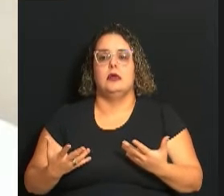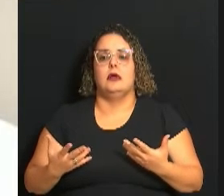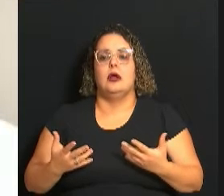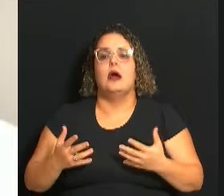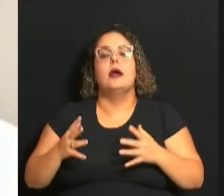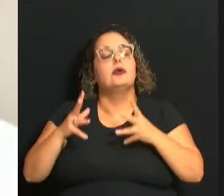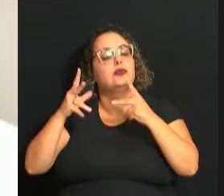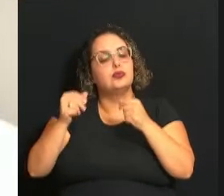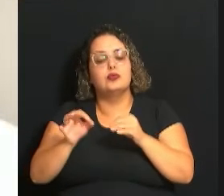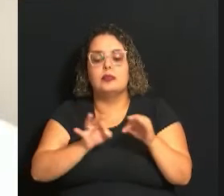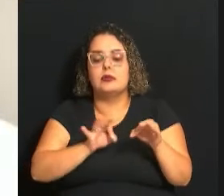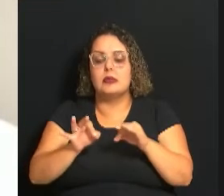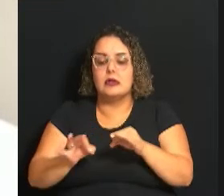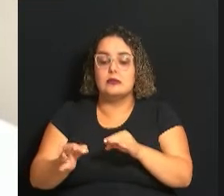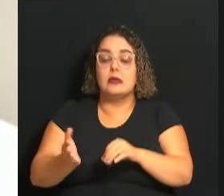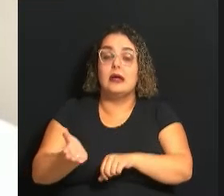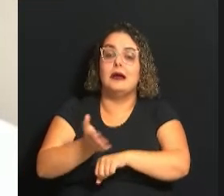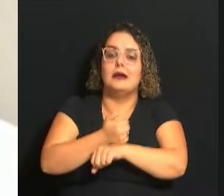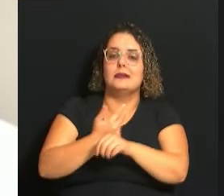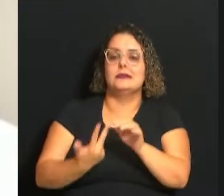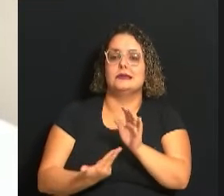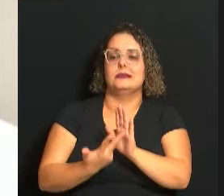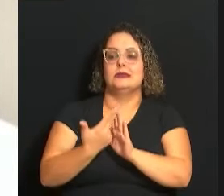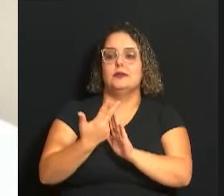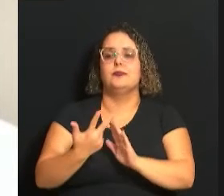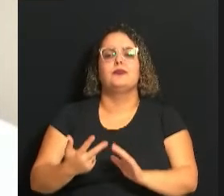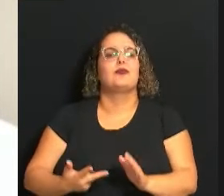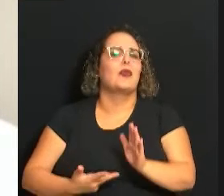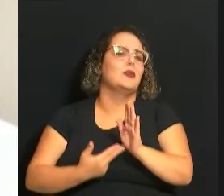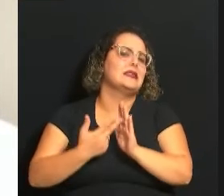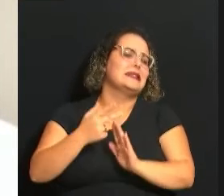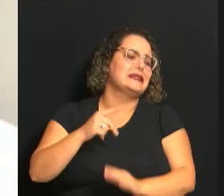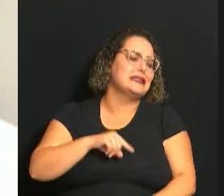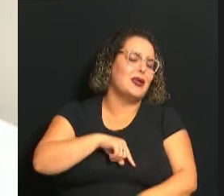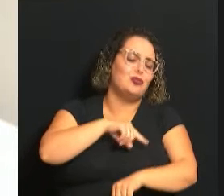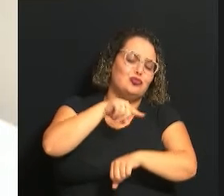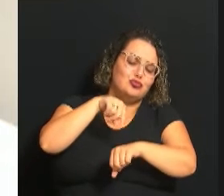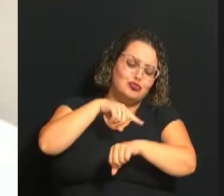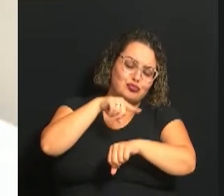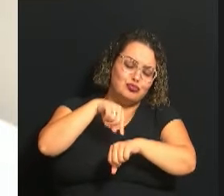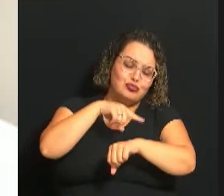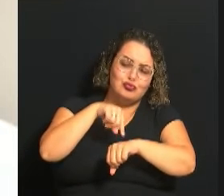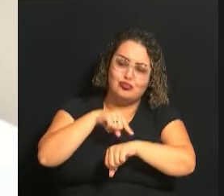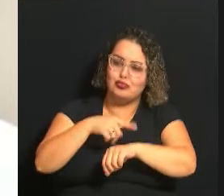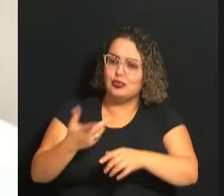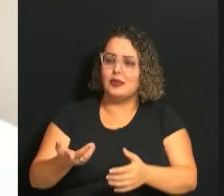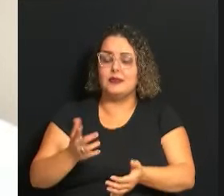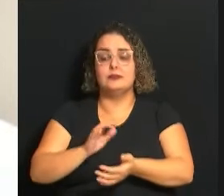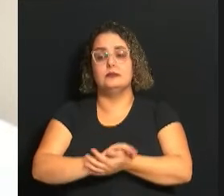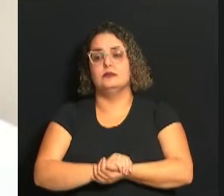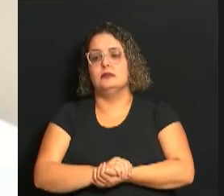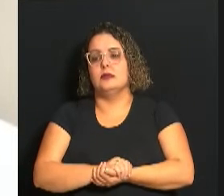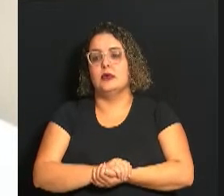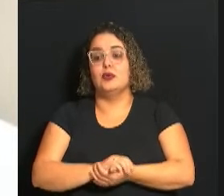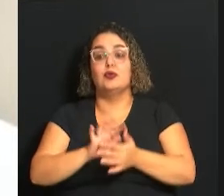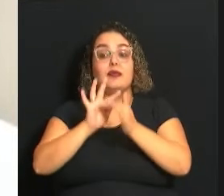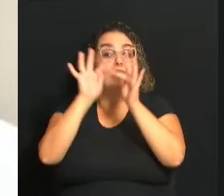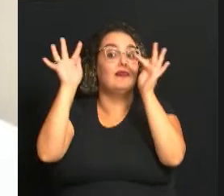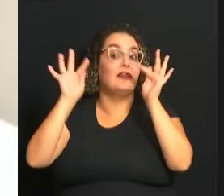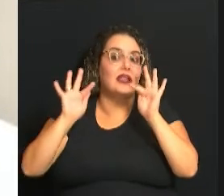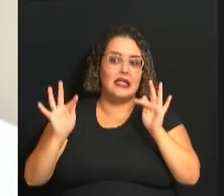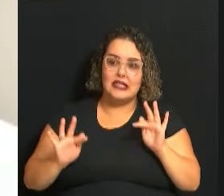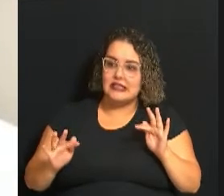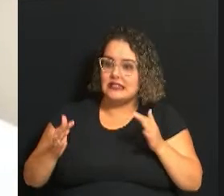porque foi uma cirurgia extremamente longa. Mas eu saí muito feliz e grata pela